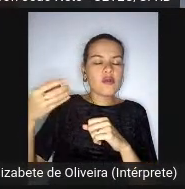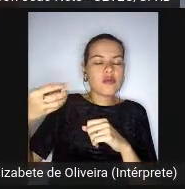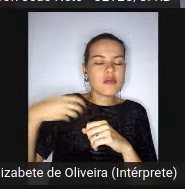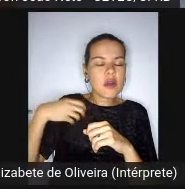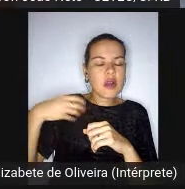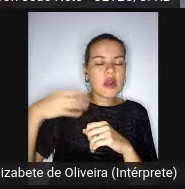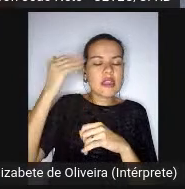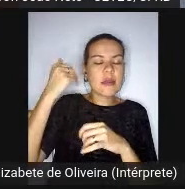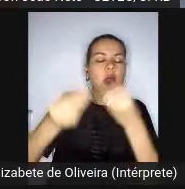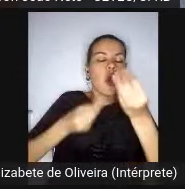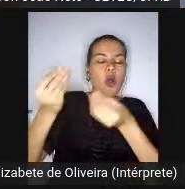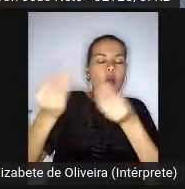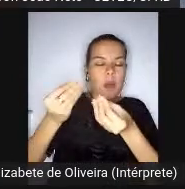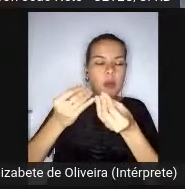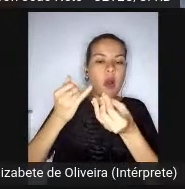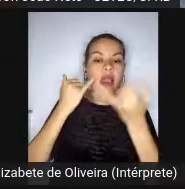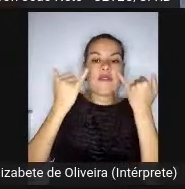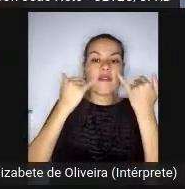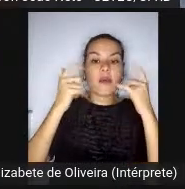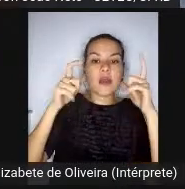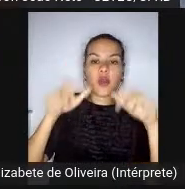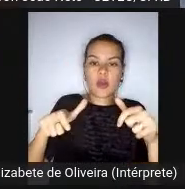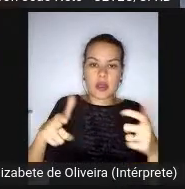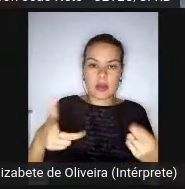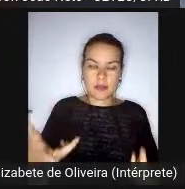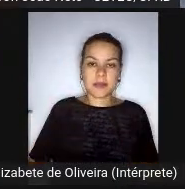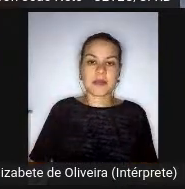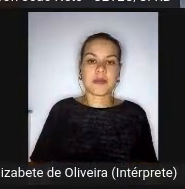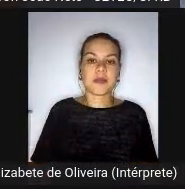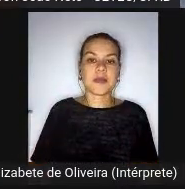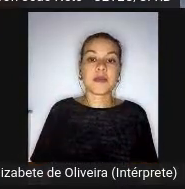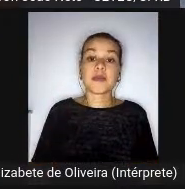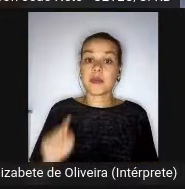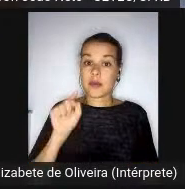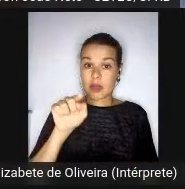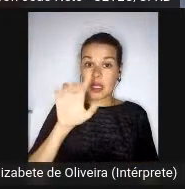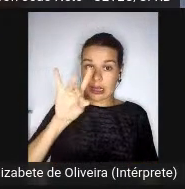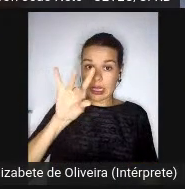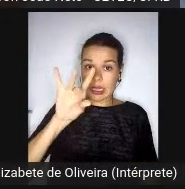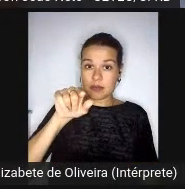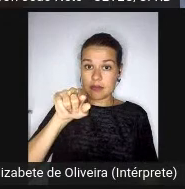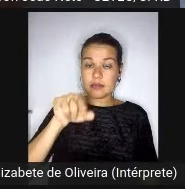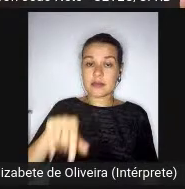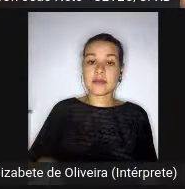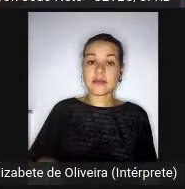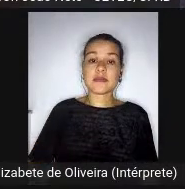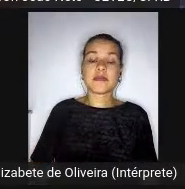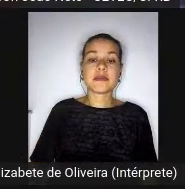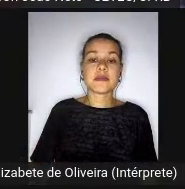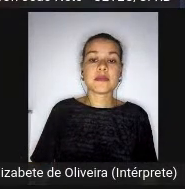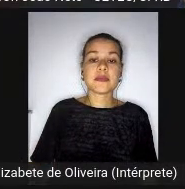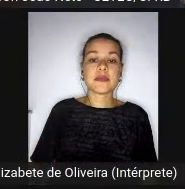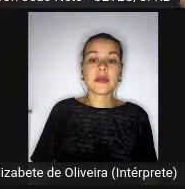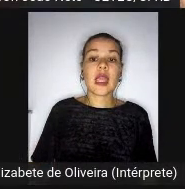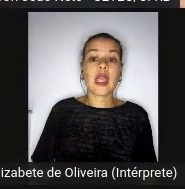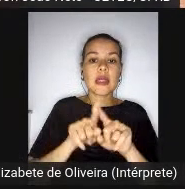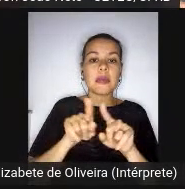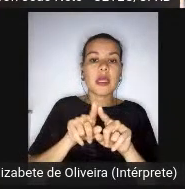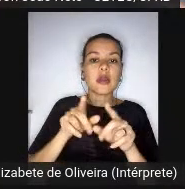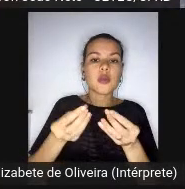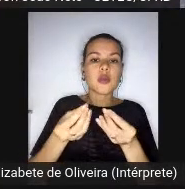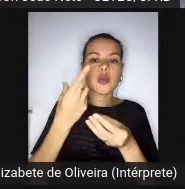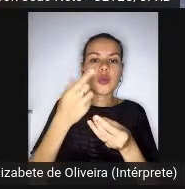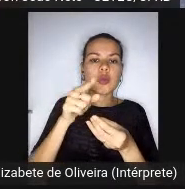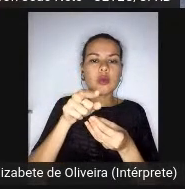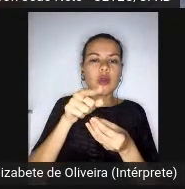informação do que que está de onde ele tá essa etiqueta um mês que é redigir e esse é o dispositivo vocês vem que aqui